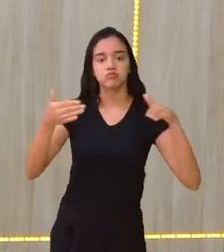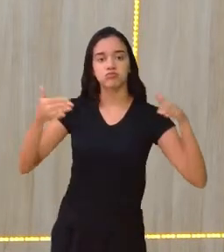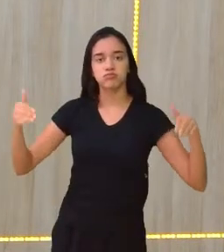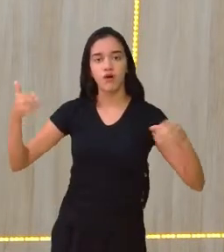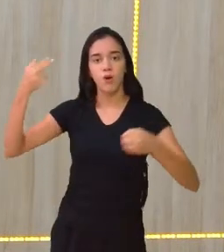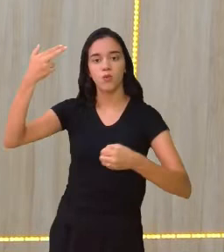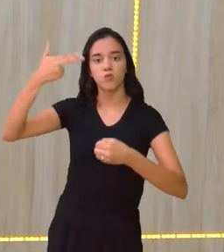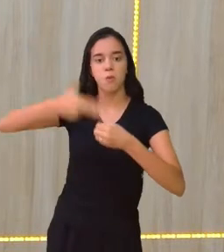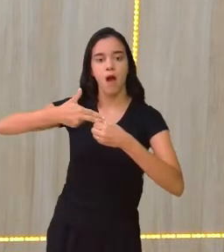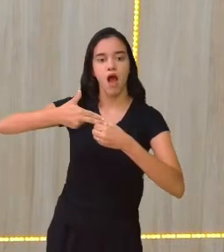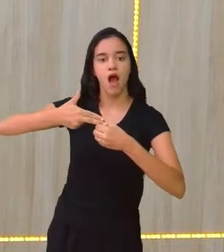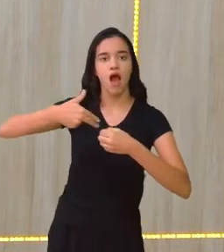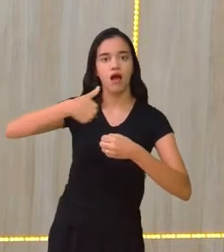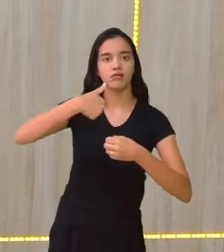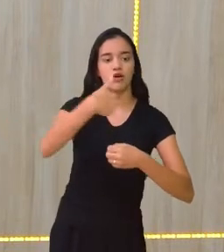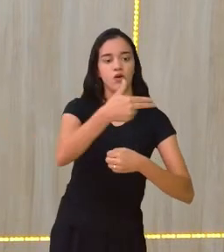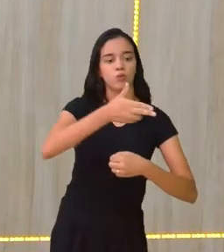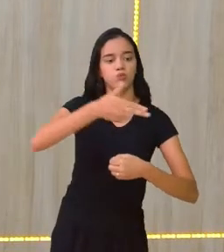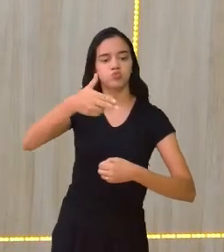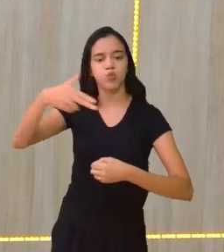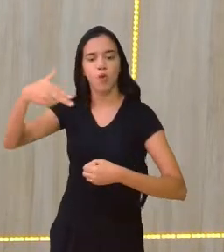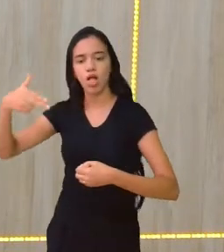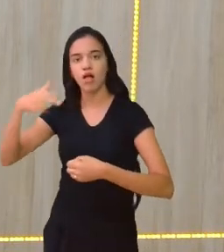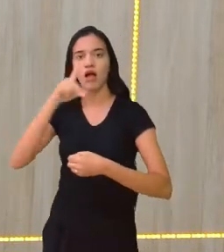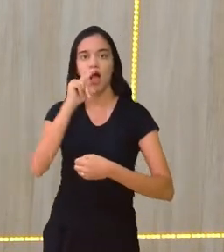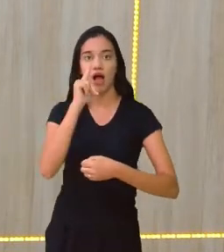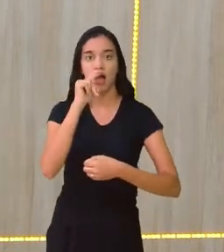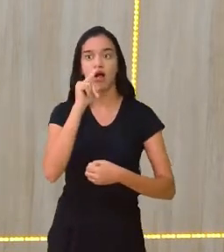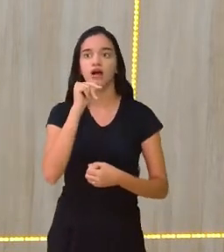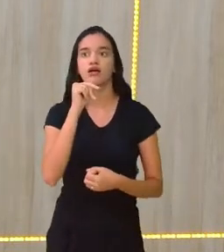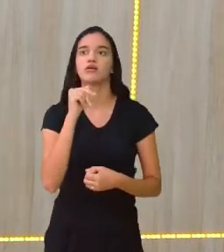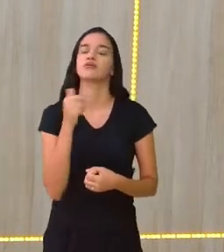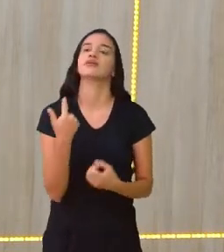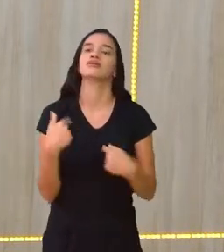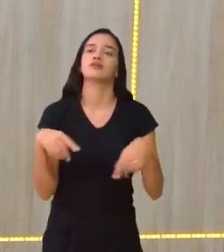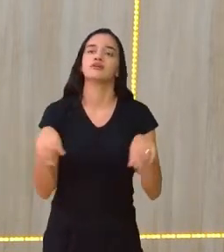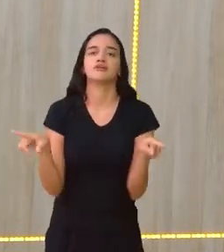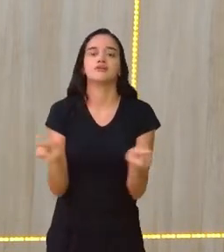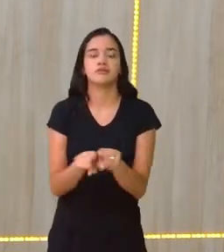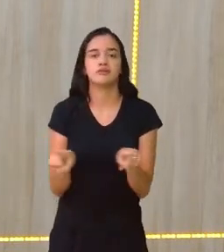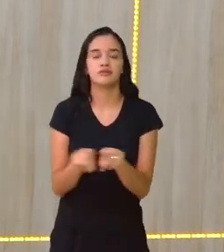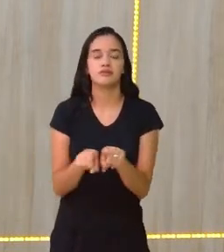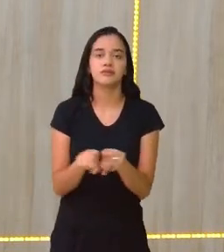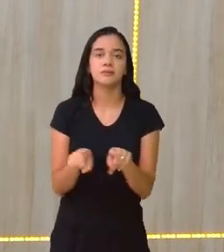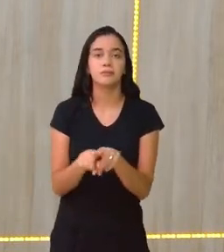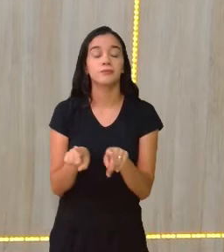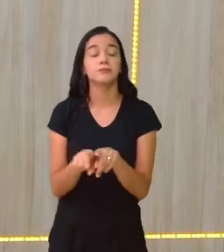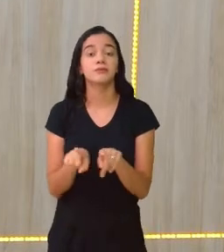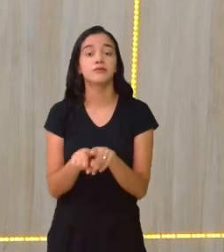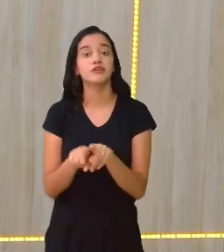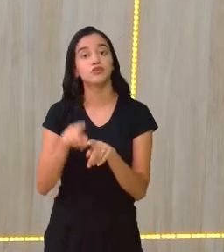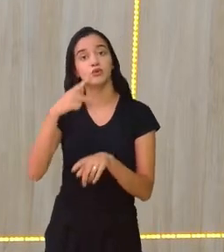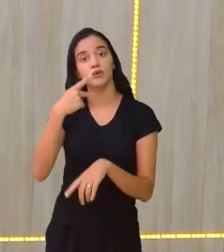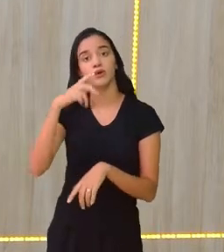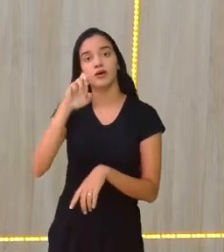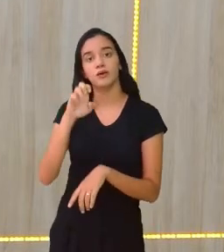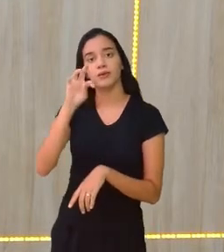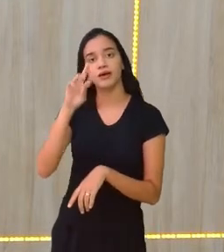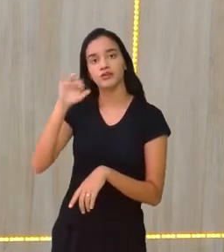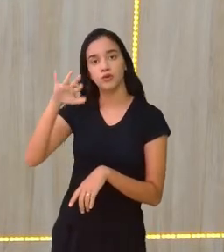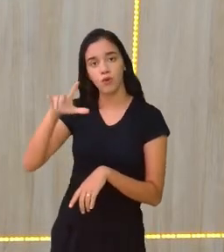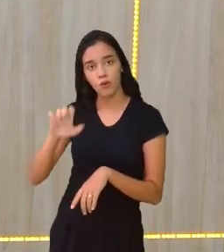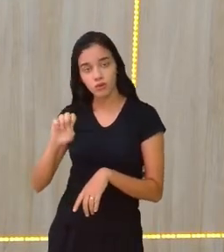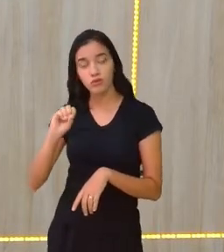combustível. Pois é, então esse derramamento de combustível aí, ó, transporte e armazenamento do petróleo, né, e seus